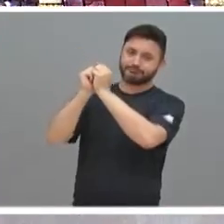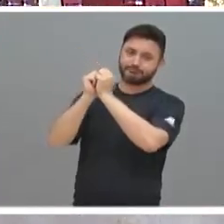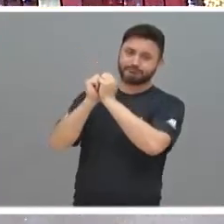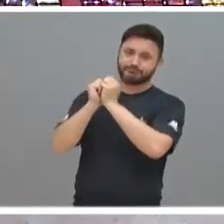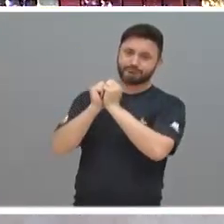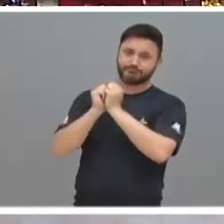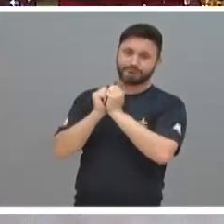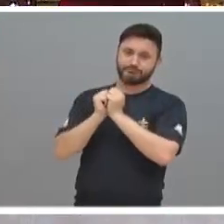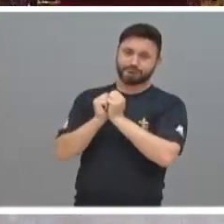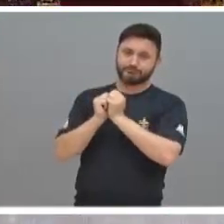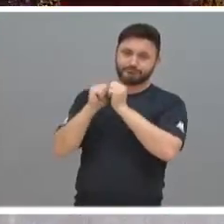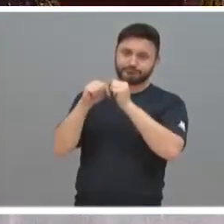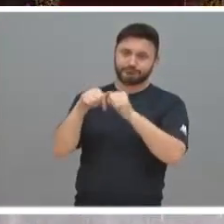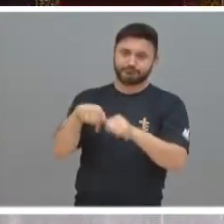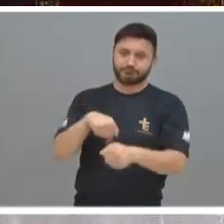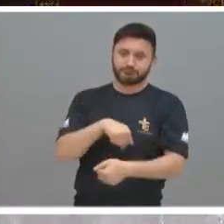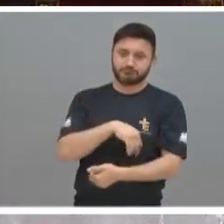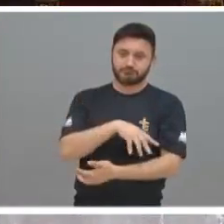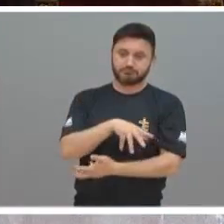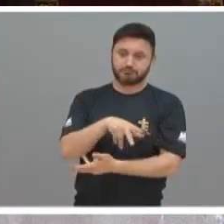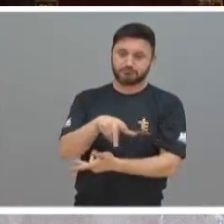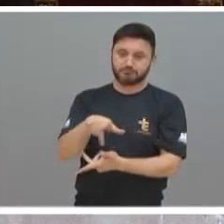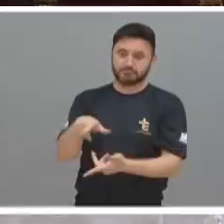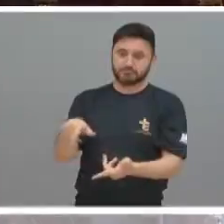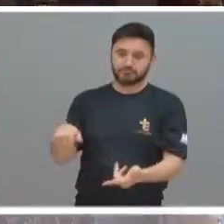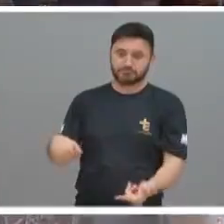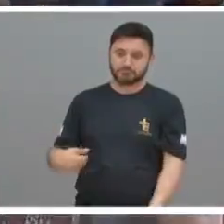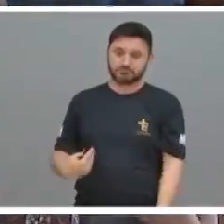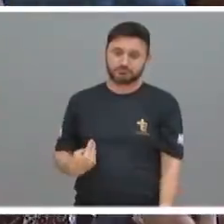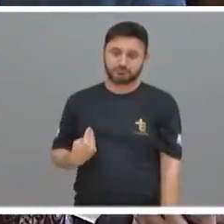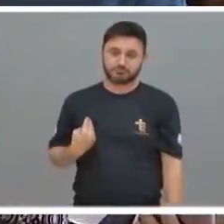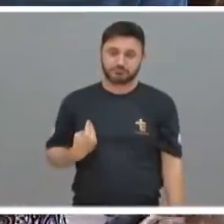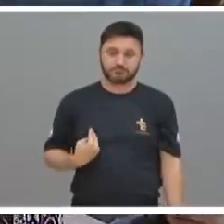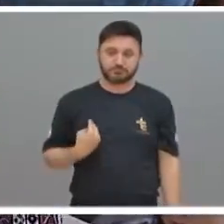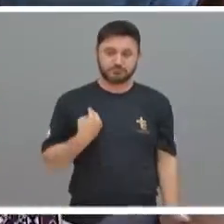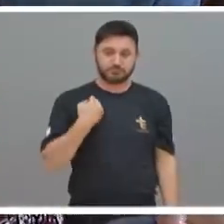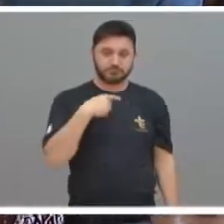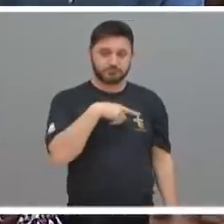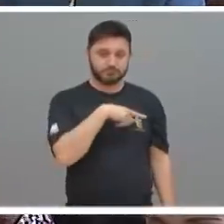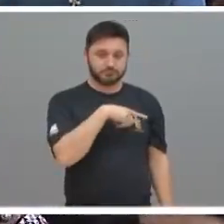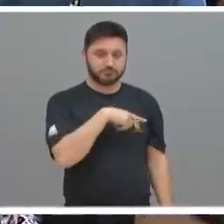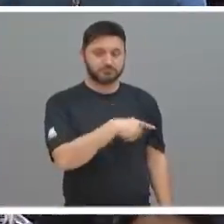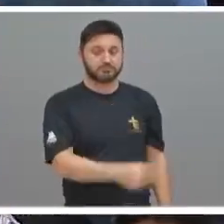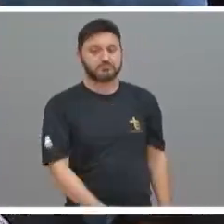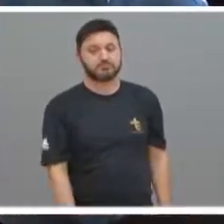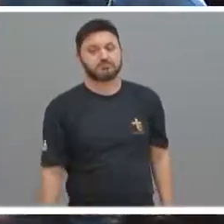Deus. Junto a Ele na terra dos